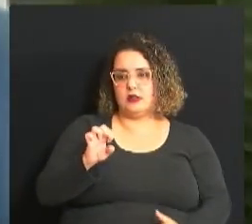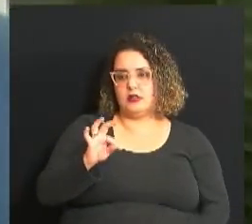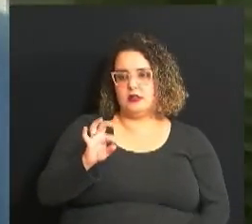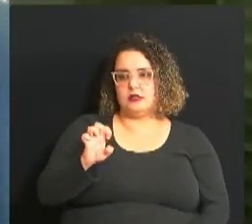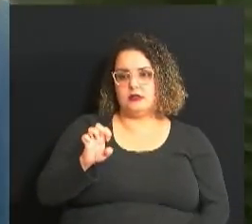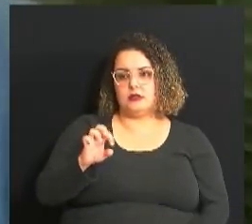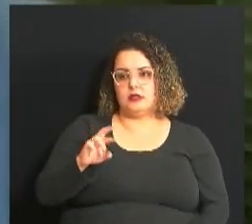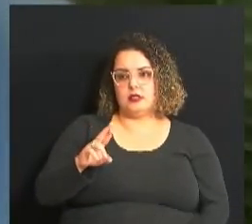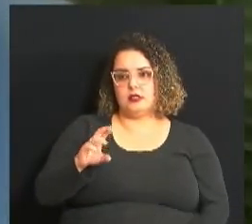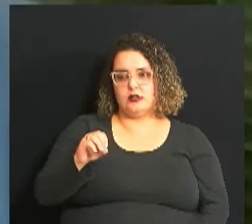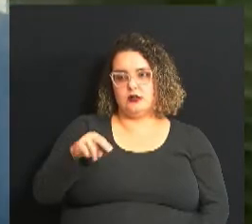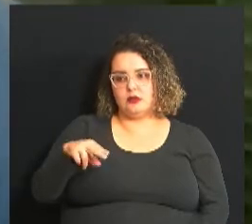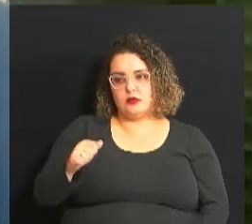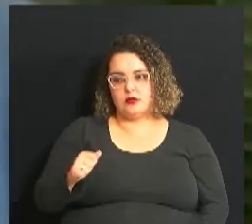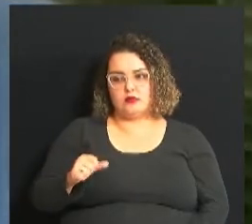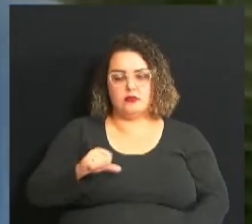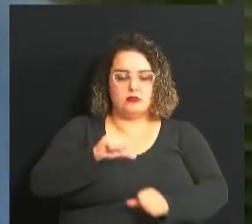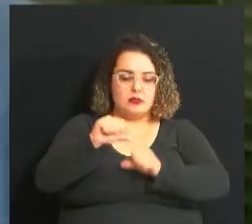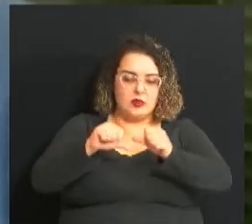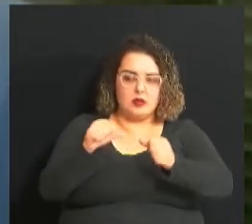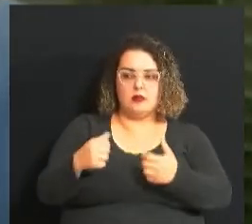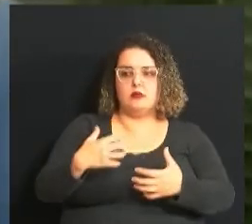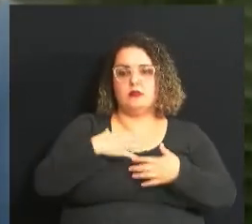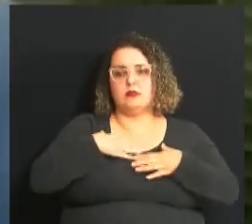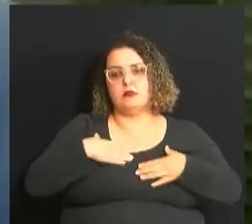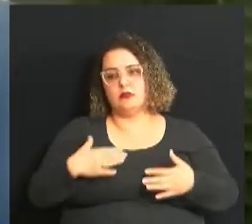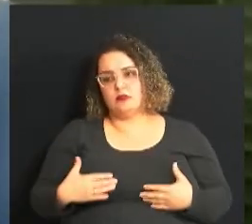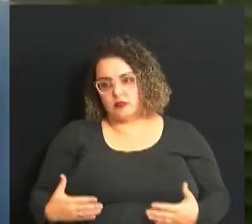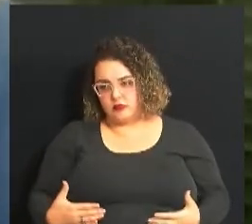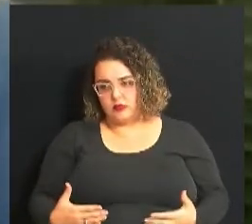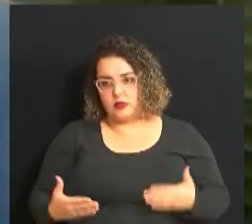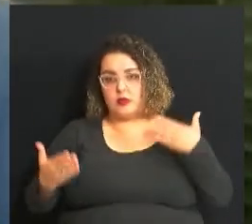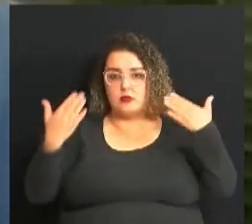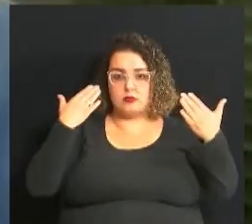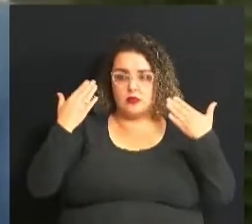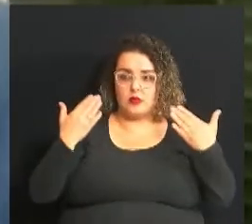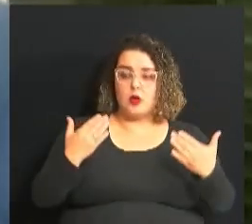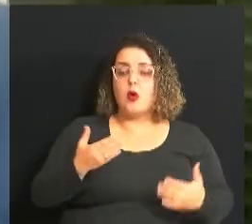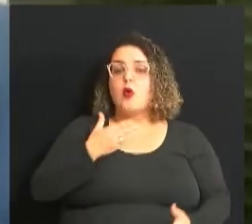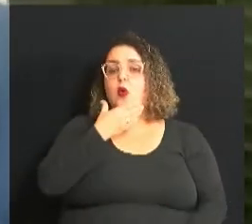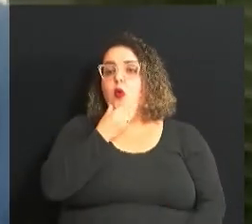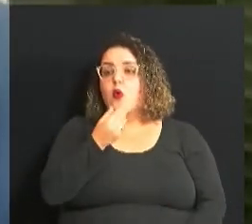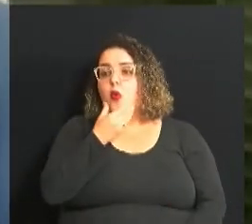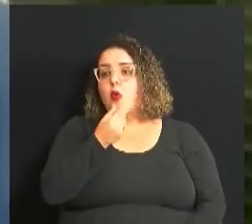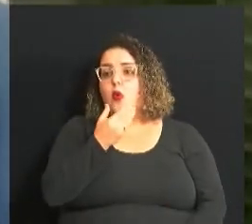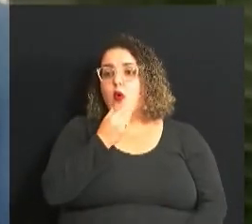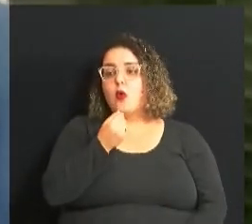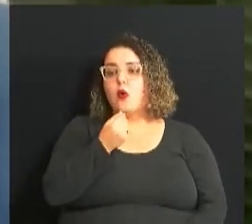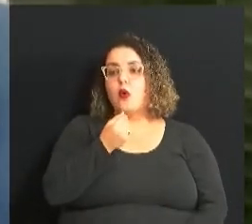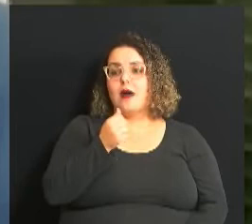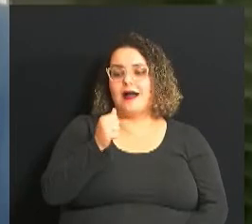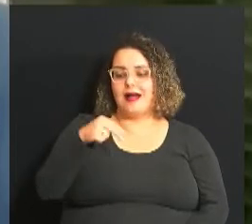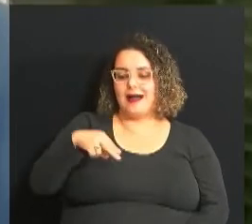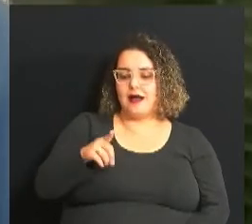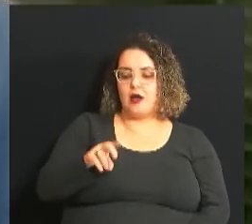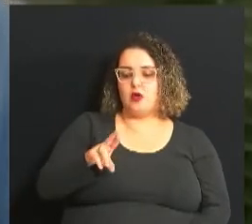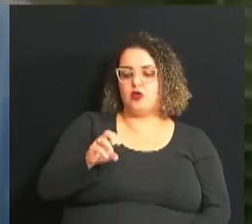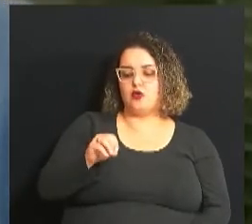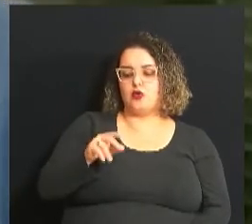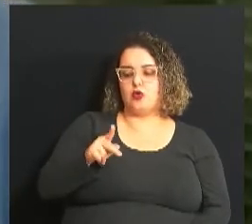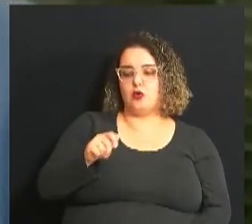ter alterações importantes orgânicas e psicológicas. O homem, a andropausa, a gente